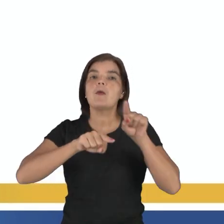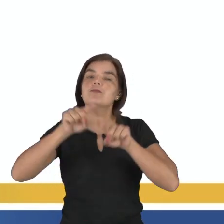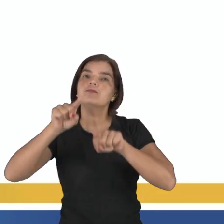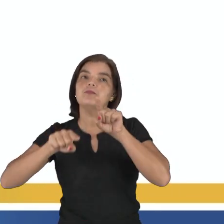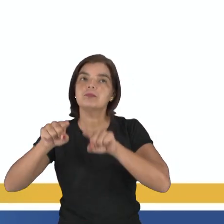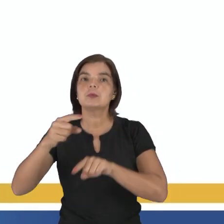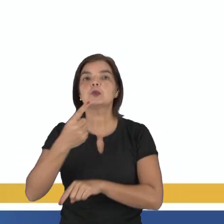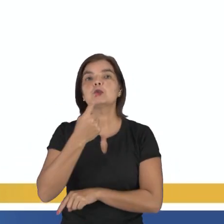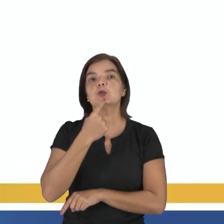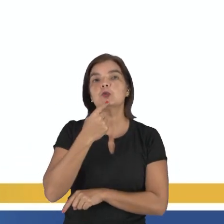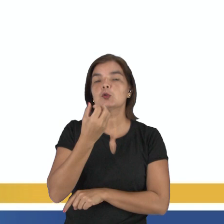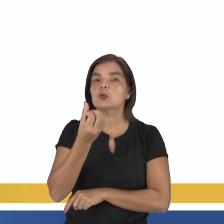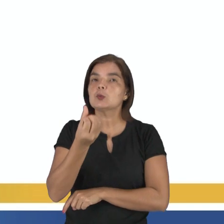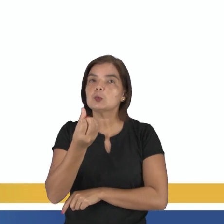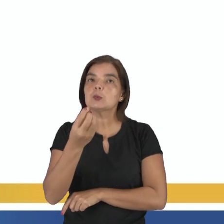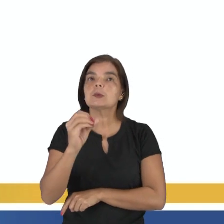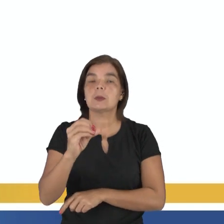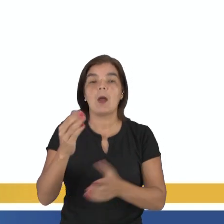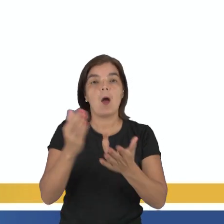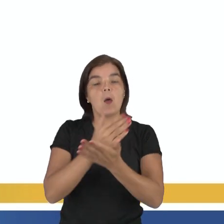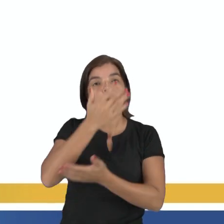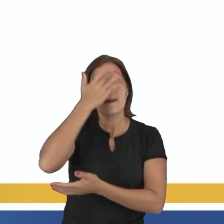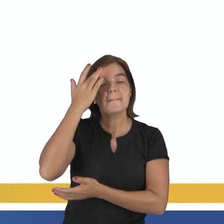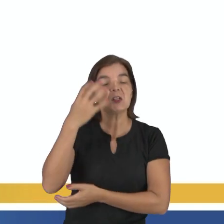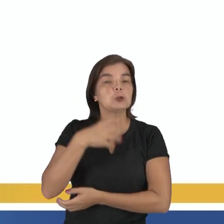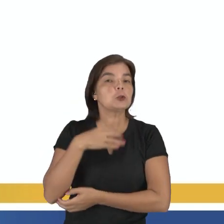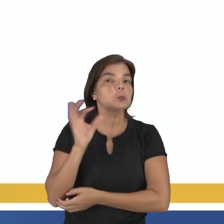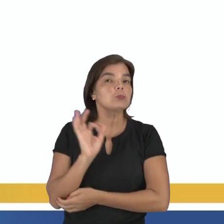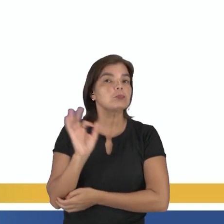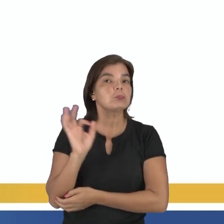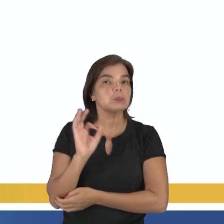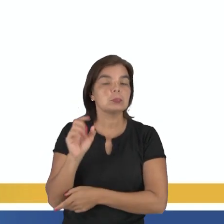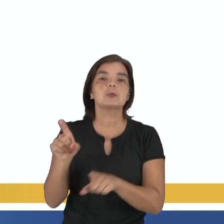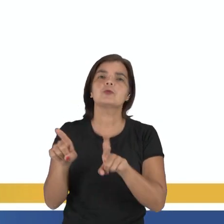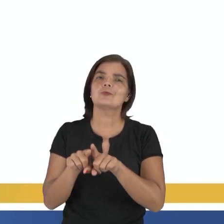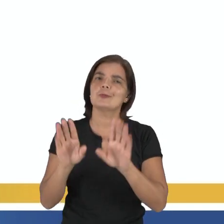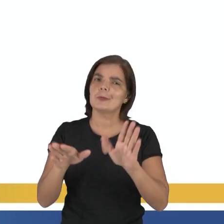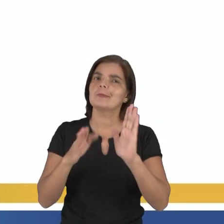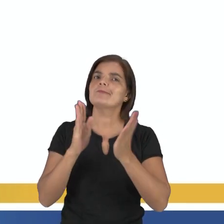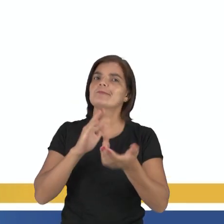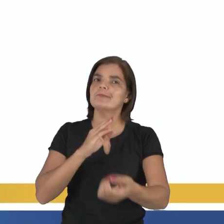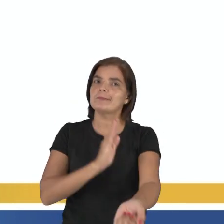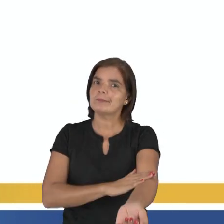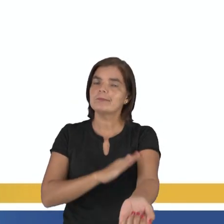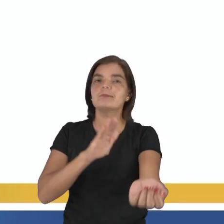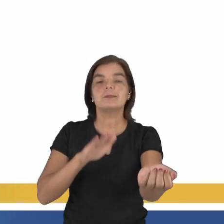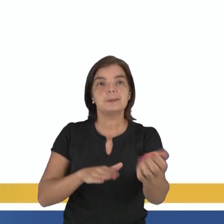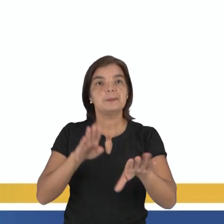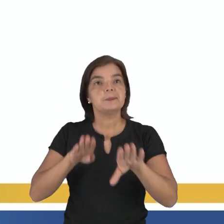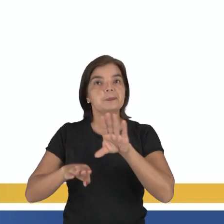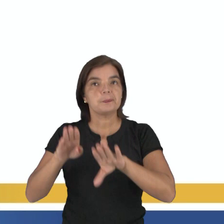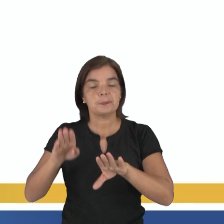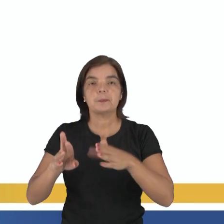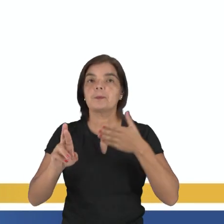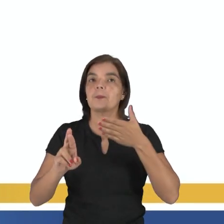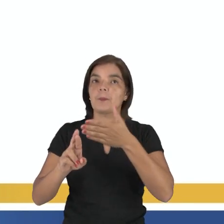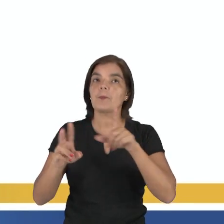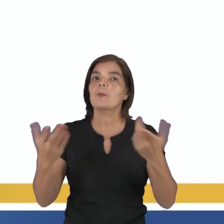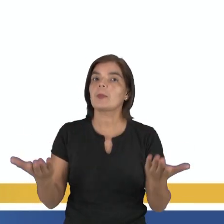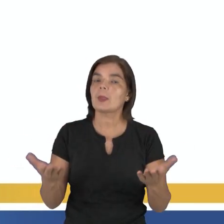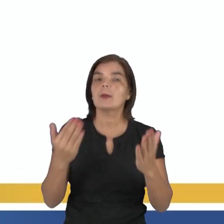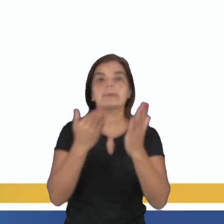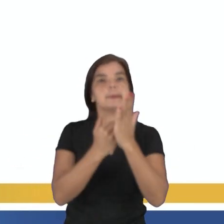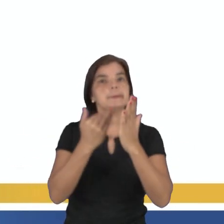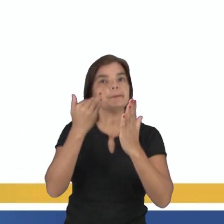variações. No 100 e no 60, algumas pessoas não sentem nada ainda, mas ela já está um pouco baixa em relação aos pontos de referência. E aí